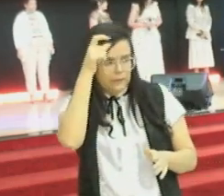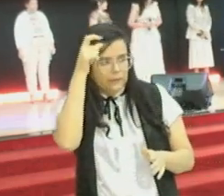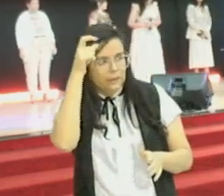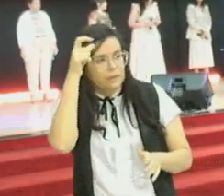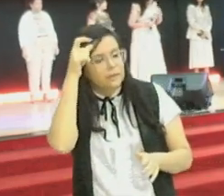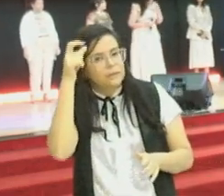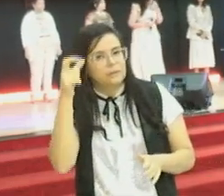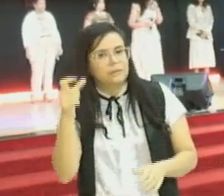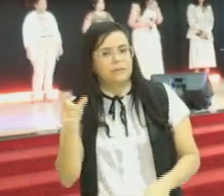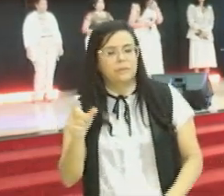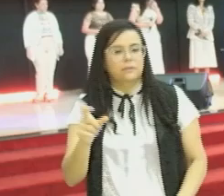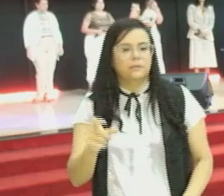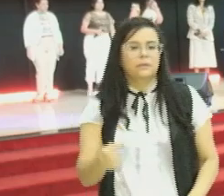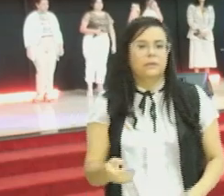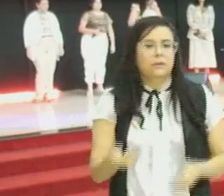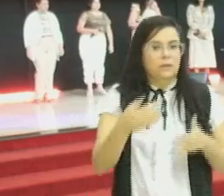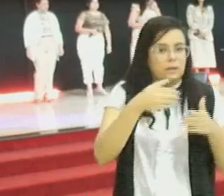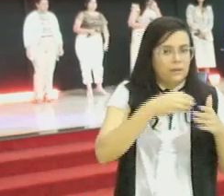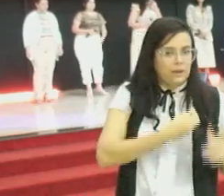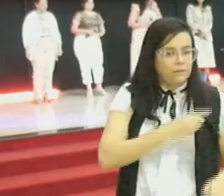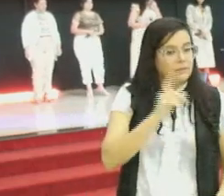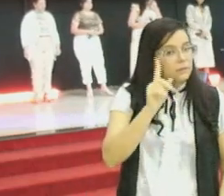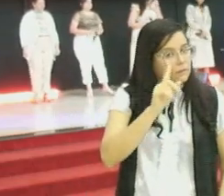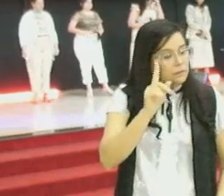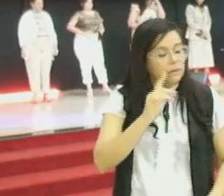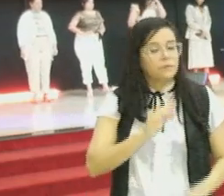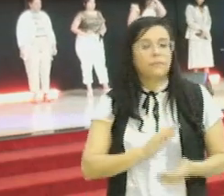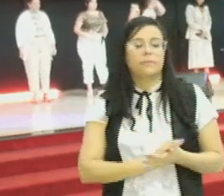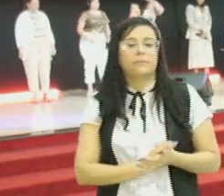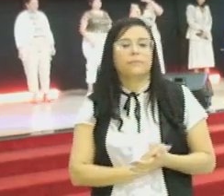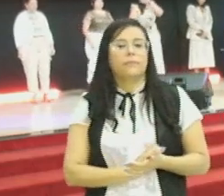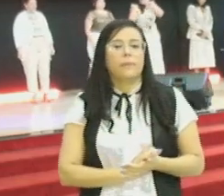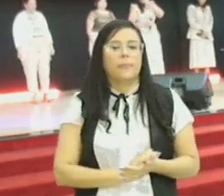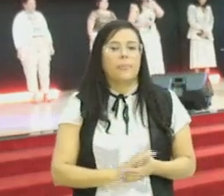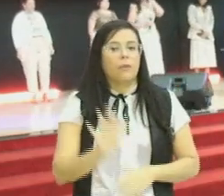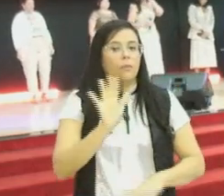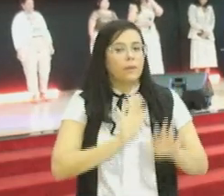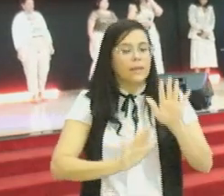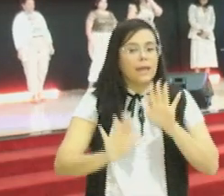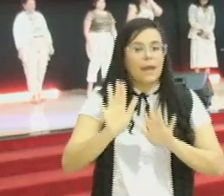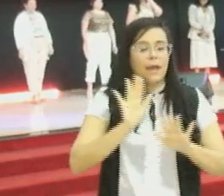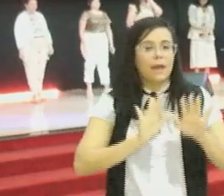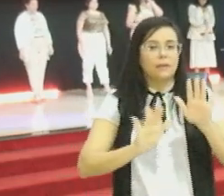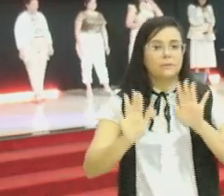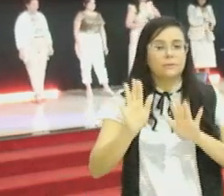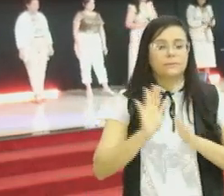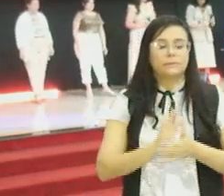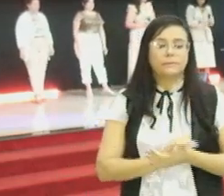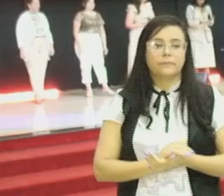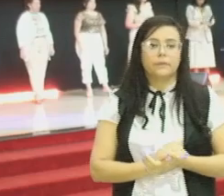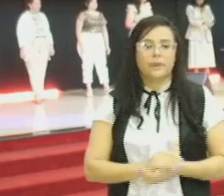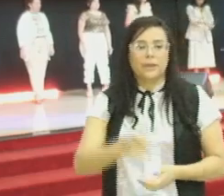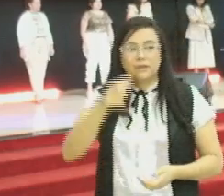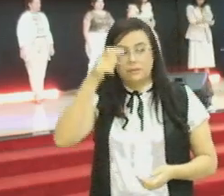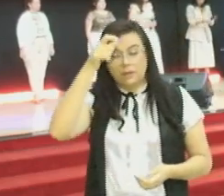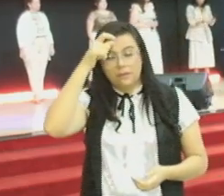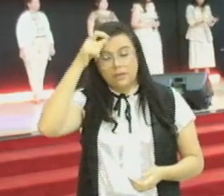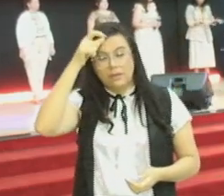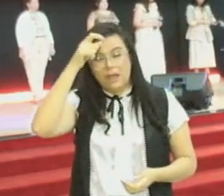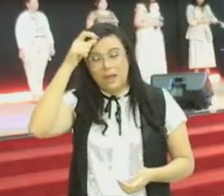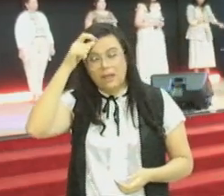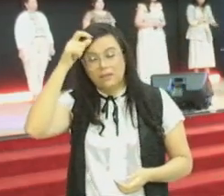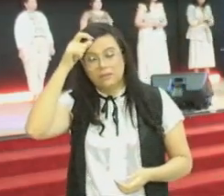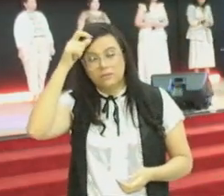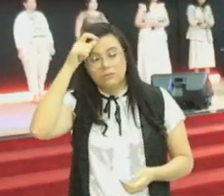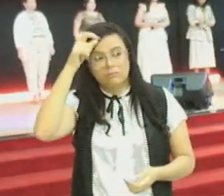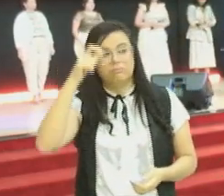mesmo lugar, não se deixe o sol se pôr sobre a vossa ira. O diabo tem ganhado vitórias na